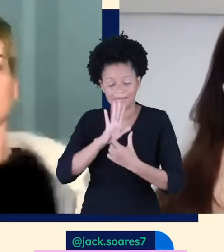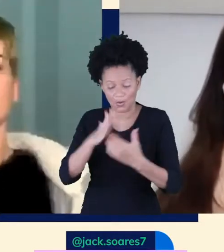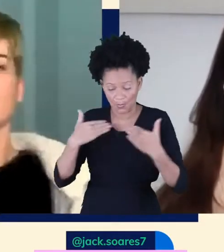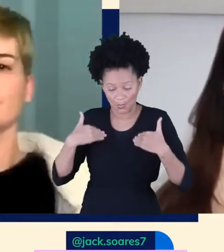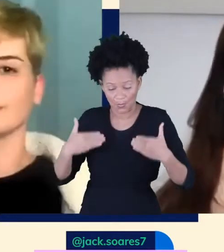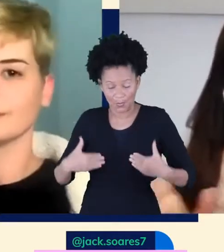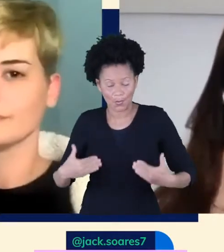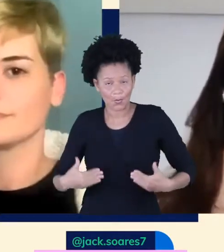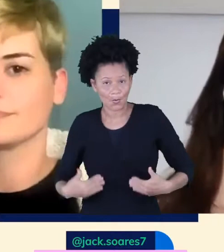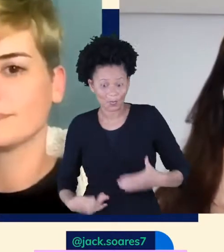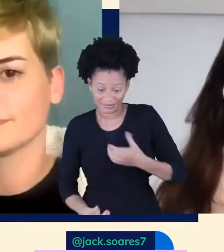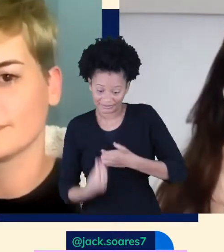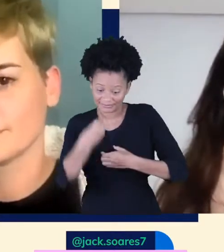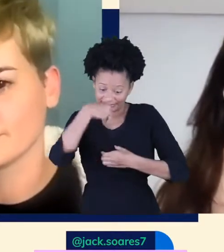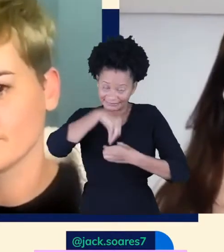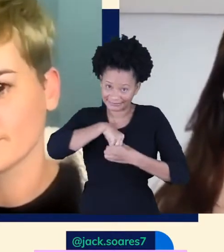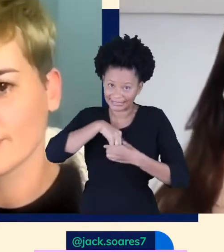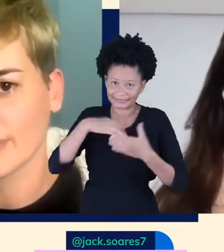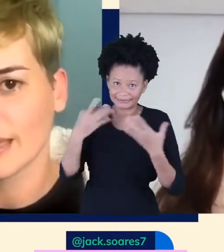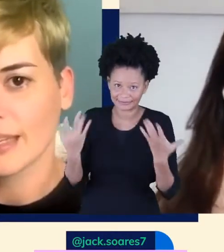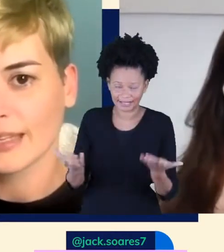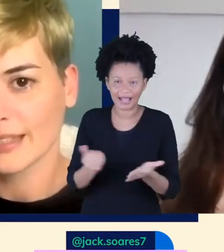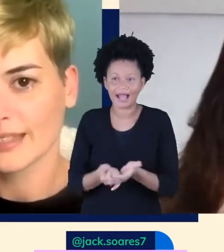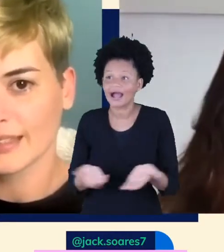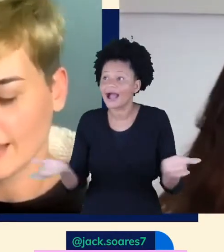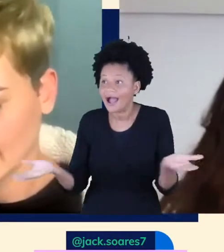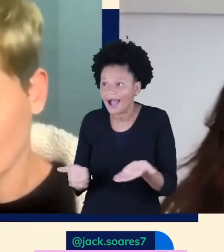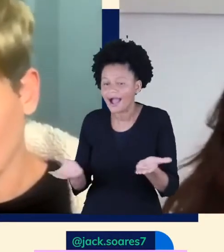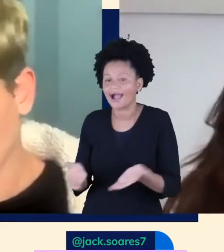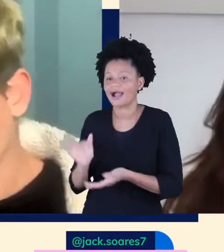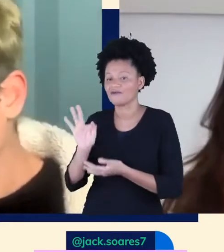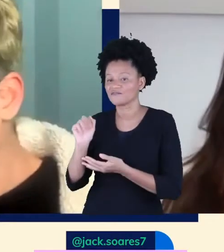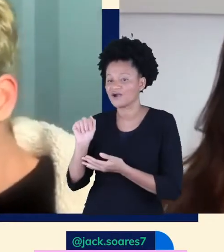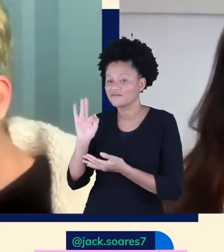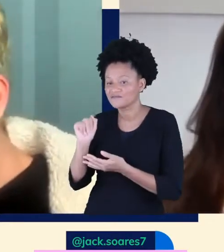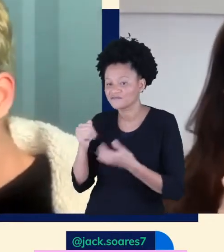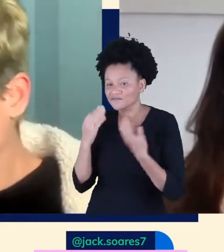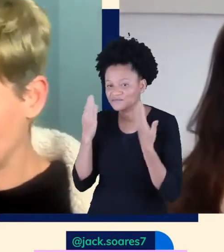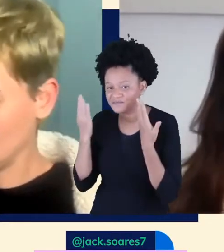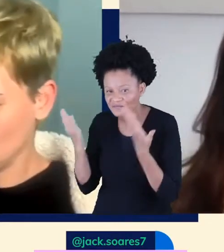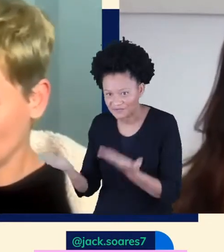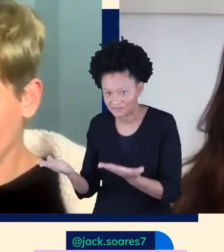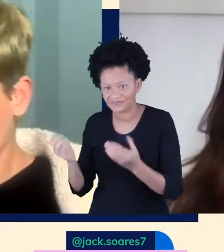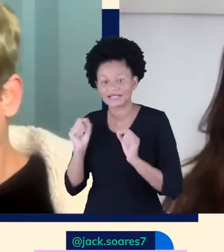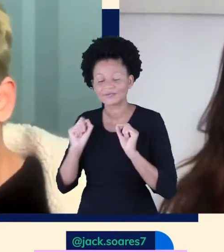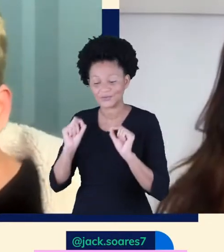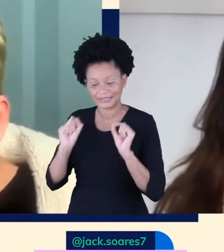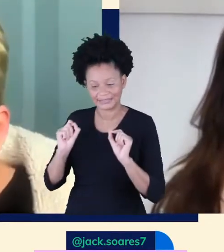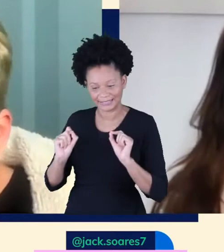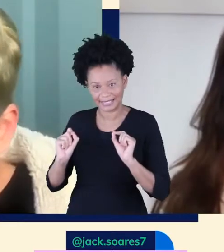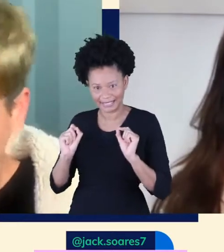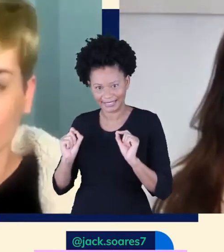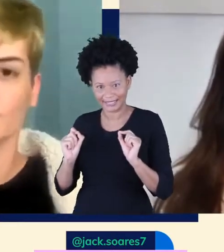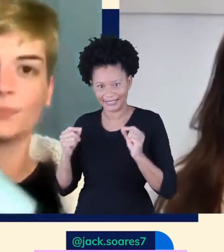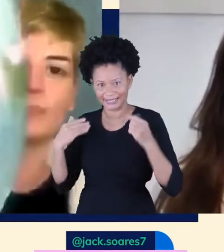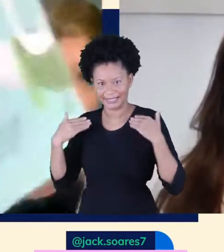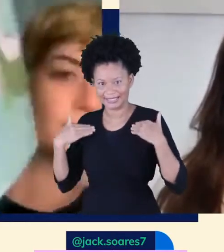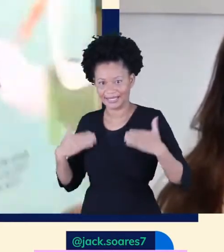precisa falar. Agora, tem essa fase, ó, a Fafá vai mostrar o que tem na gogô, né? Que é a anatomia interna.